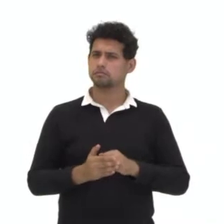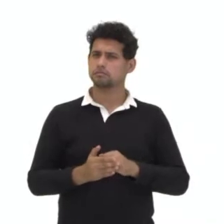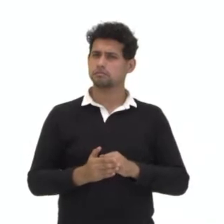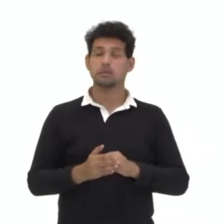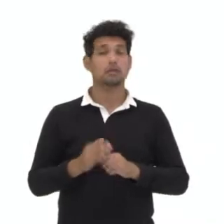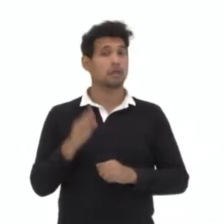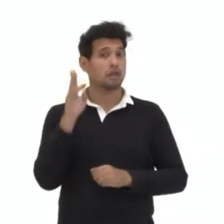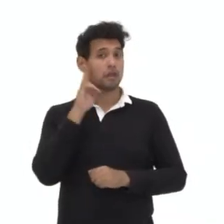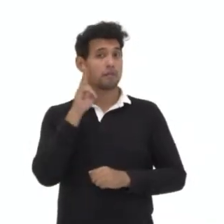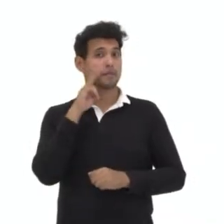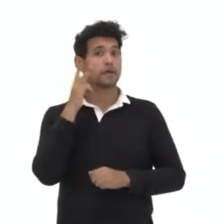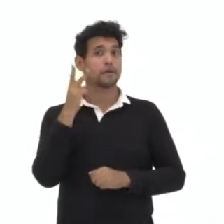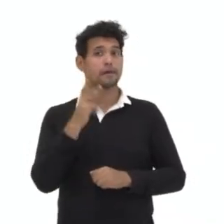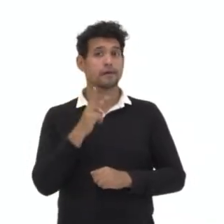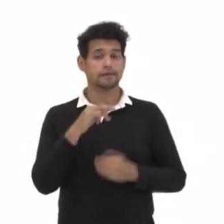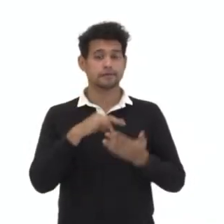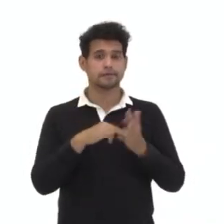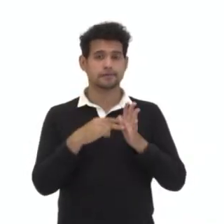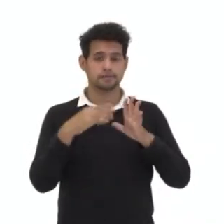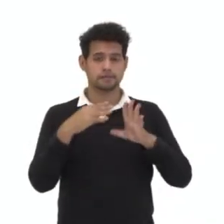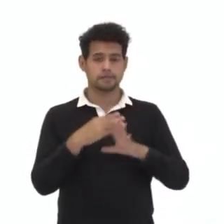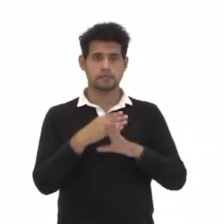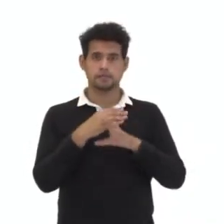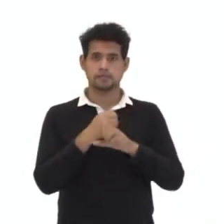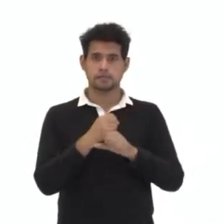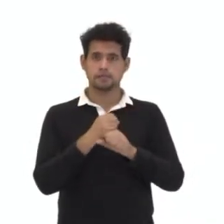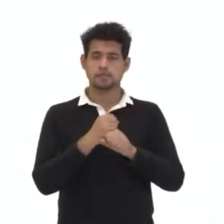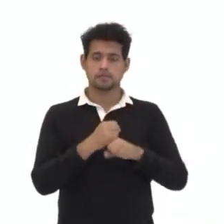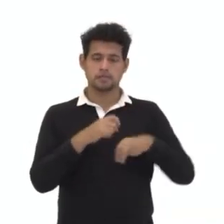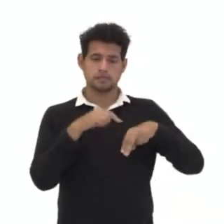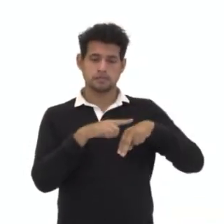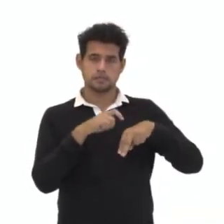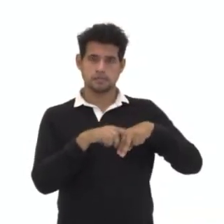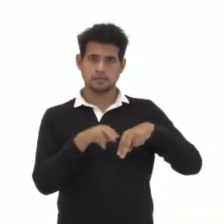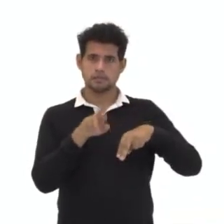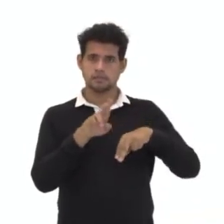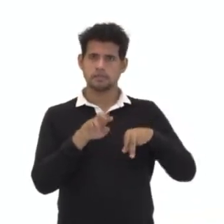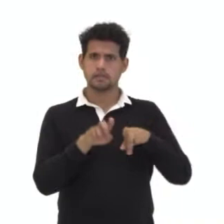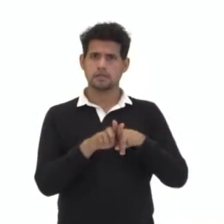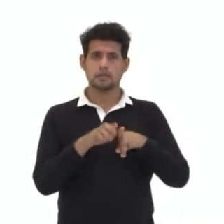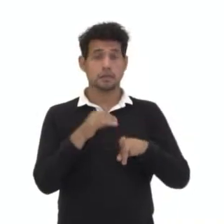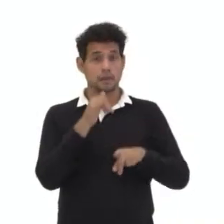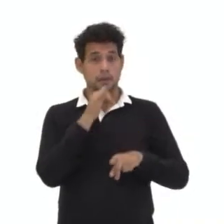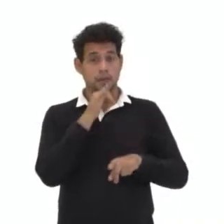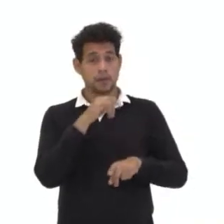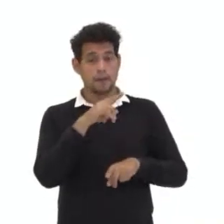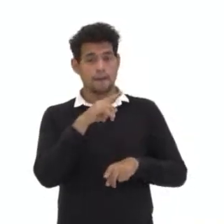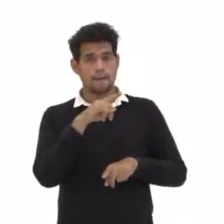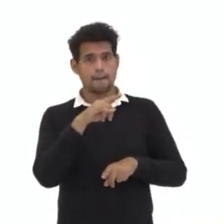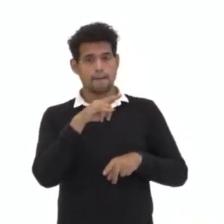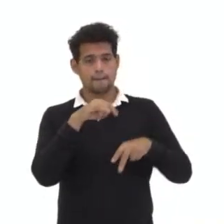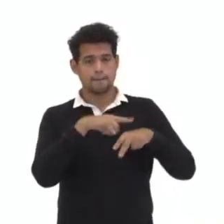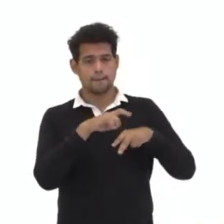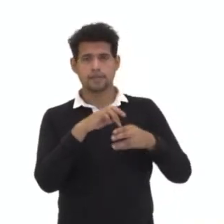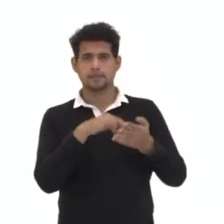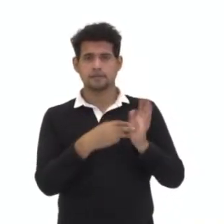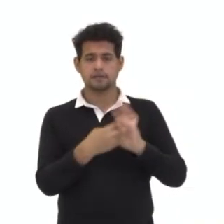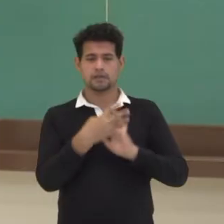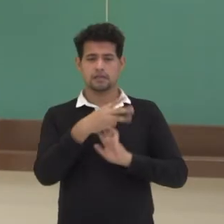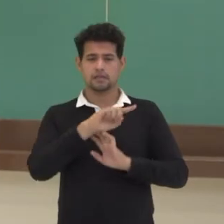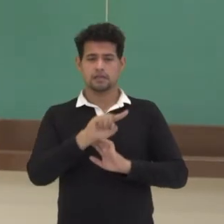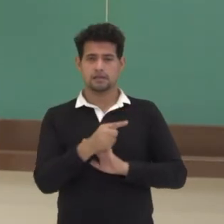que a área do círculo é calculada por πr², onde o meu π vale 3,14,